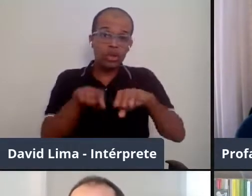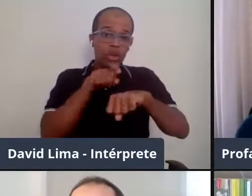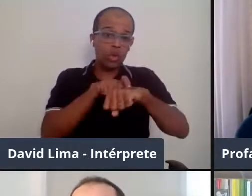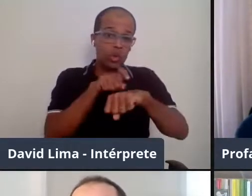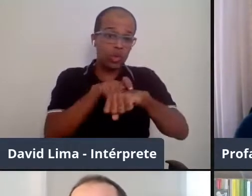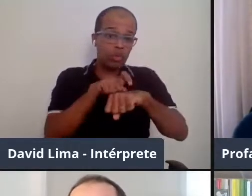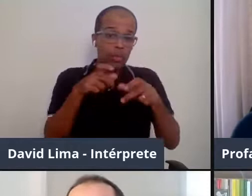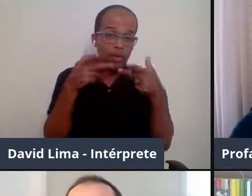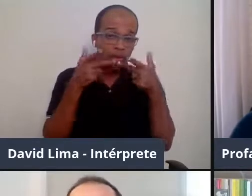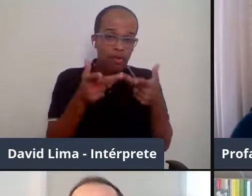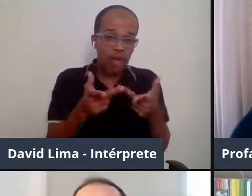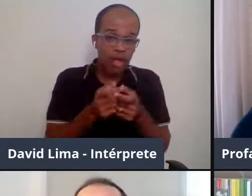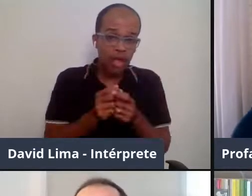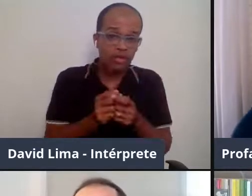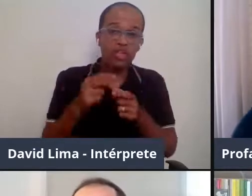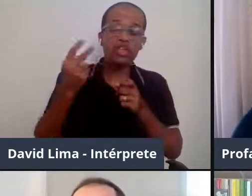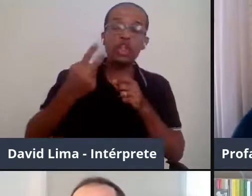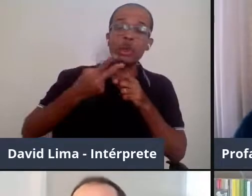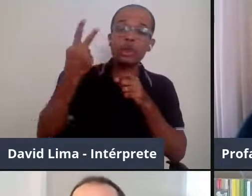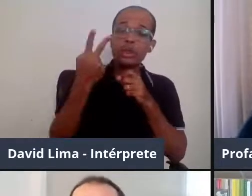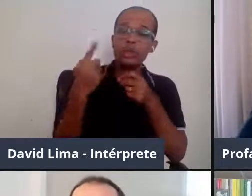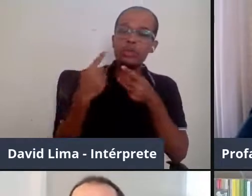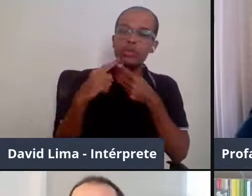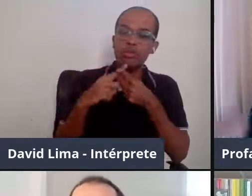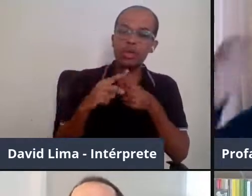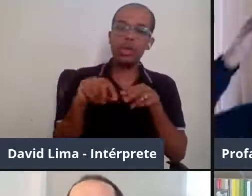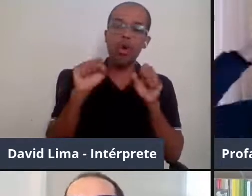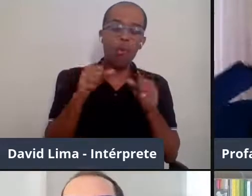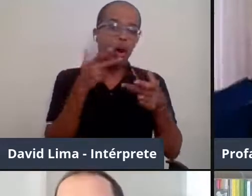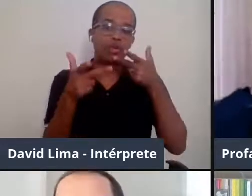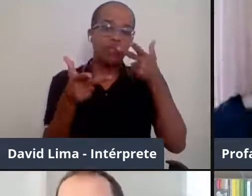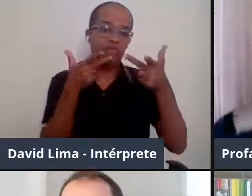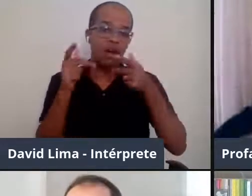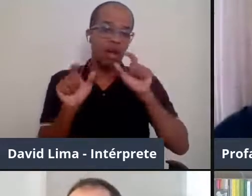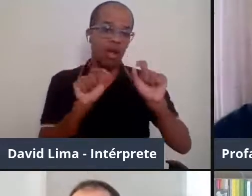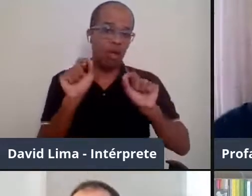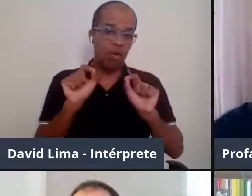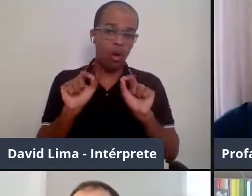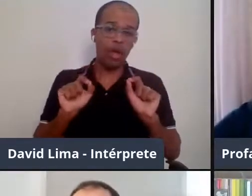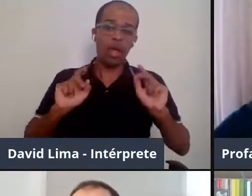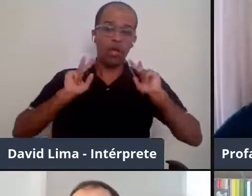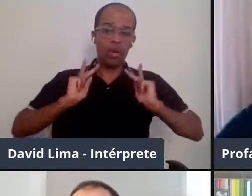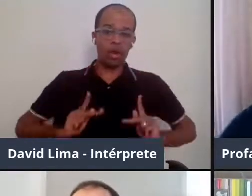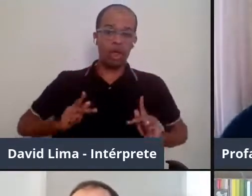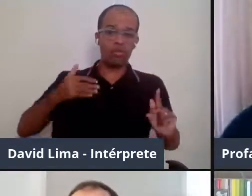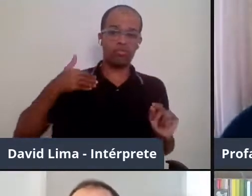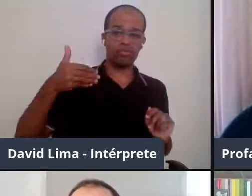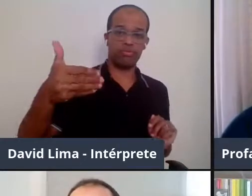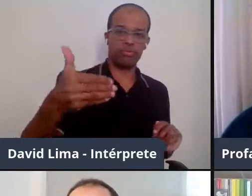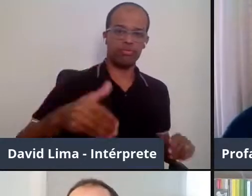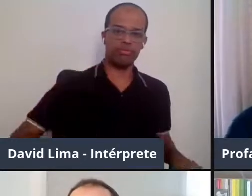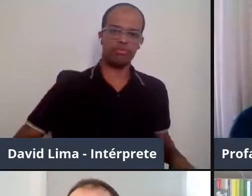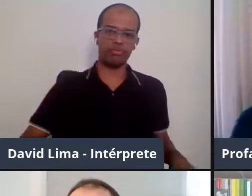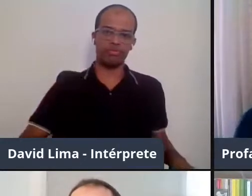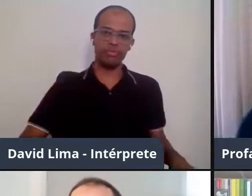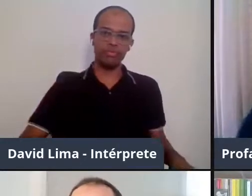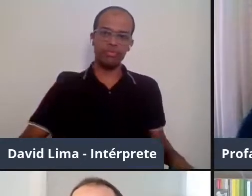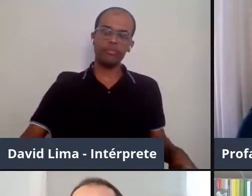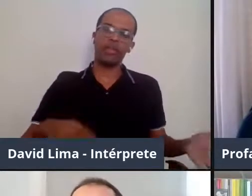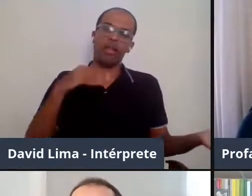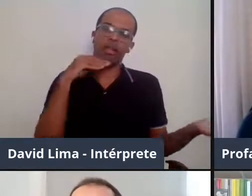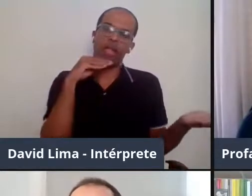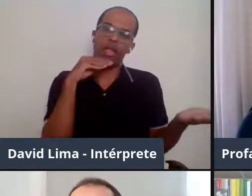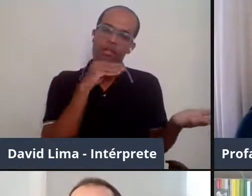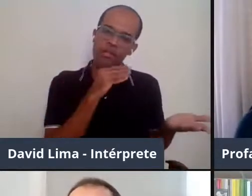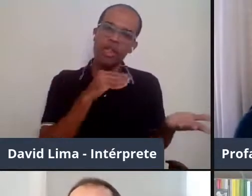encontrou rigor, eu tenho um segundo ponto que eu posso falar assim, chamar assim, além do humanitário, ok? Evidentemente, até